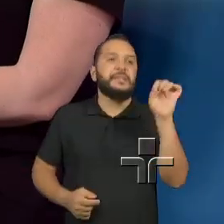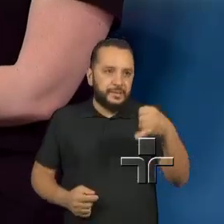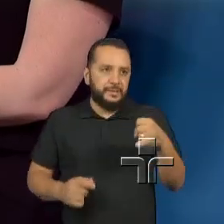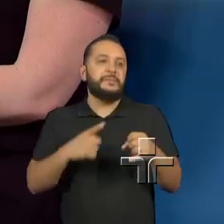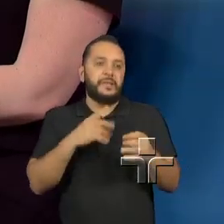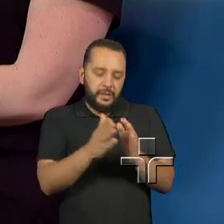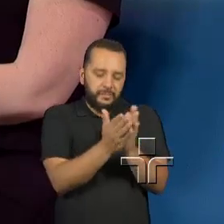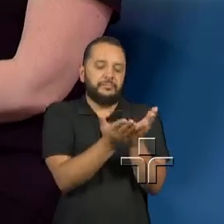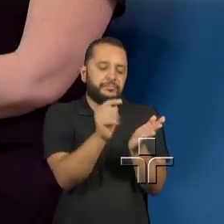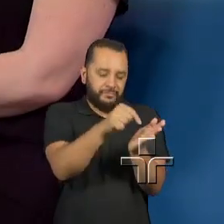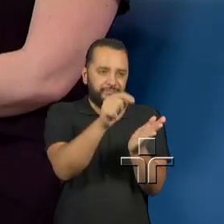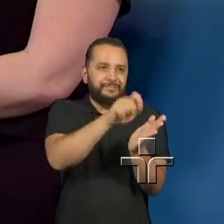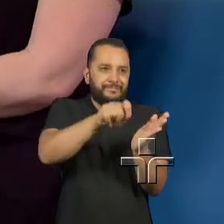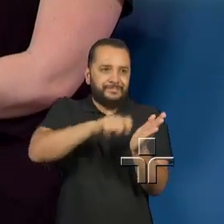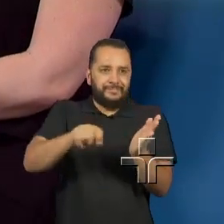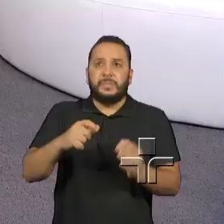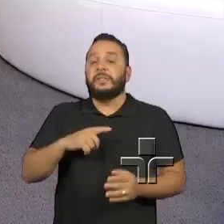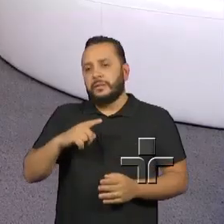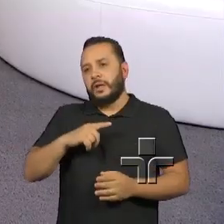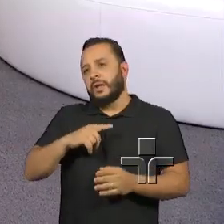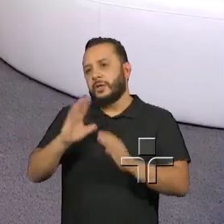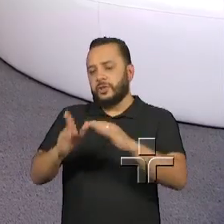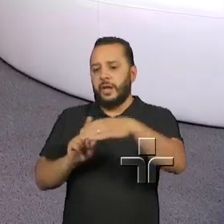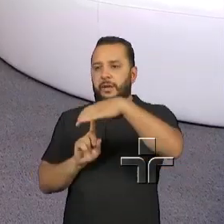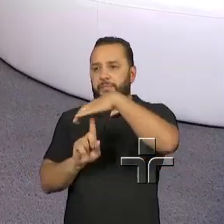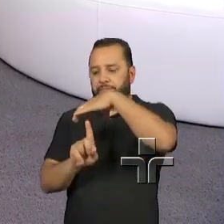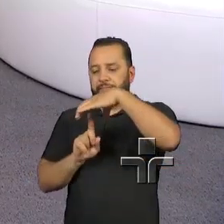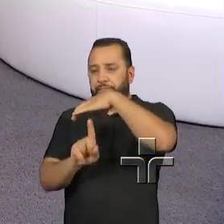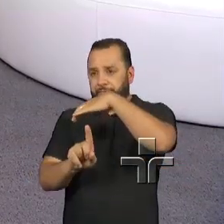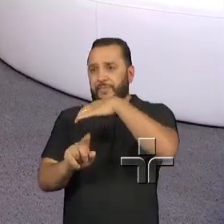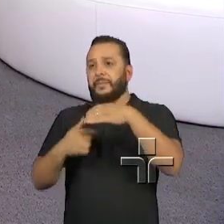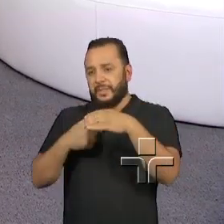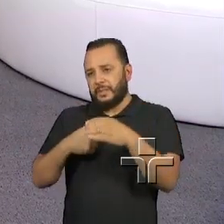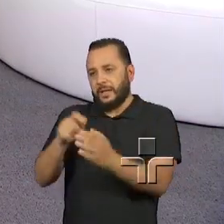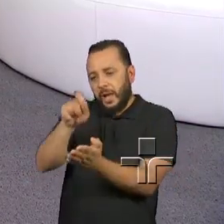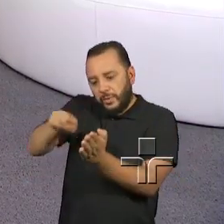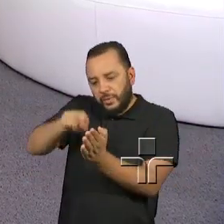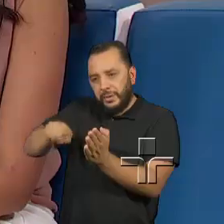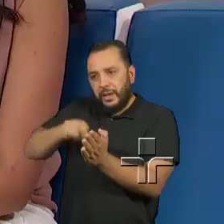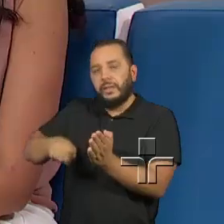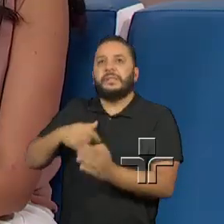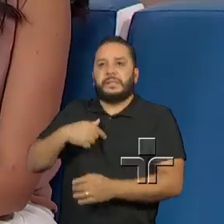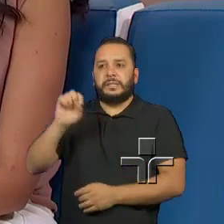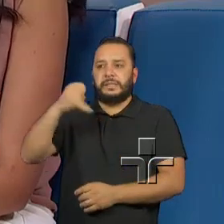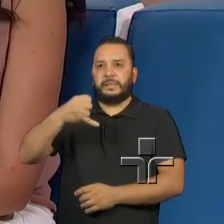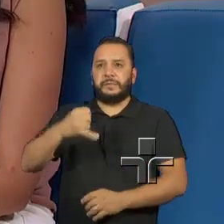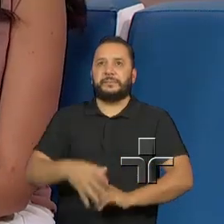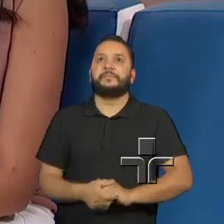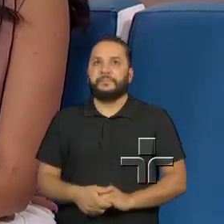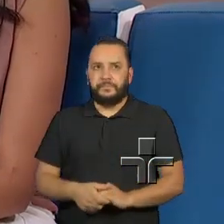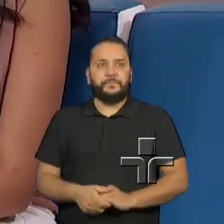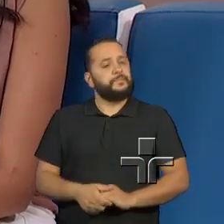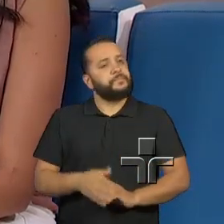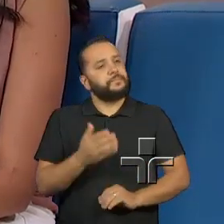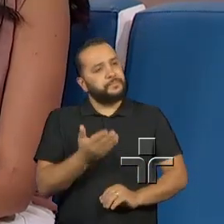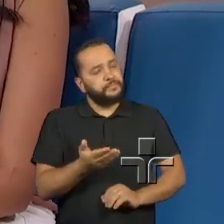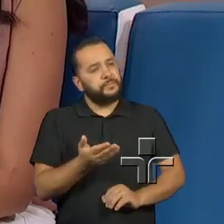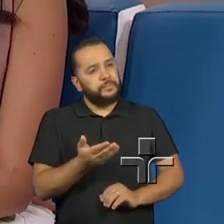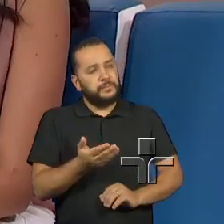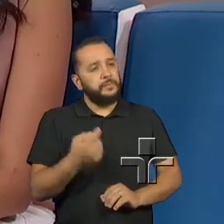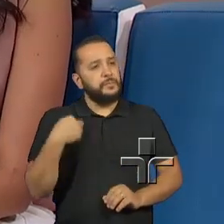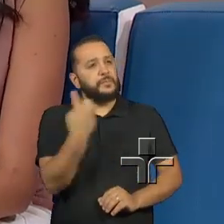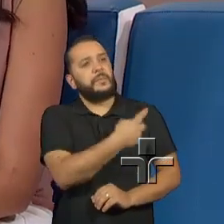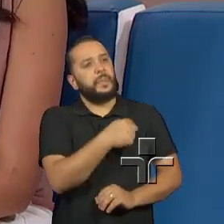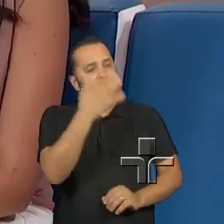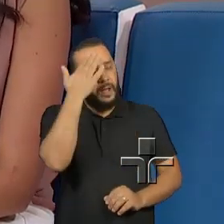carteirinha. Fica, fica. E no posto eles têm que anotar mesmo, anotam, né? Anotam, anotam. E doutora Karina, bom, a gente sabe, né,